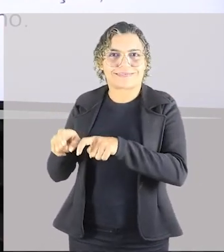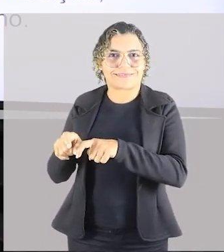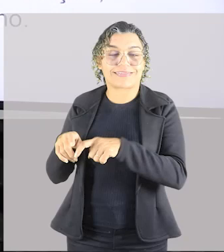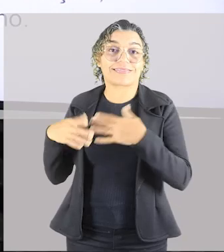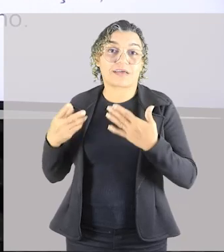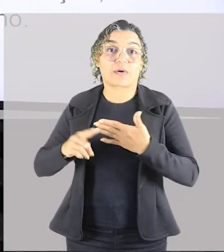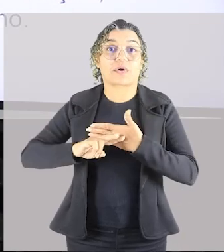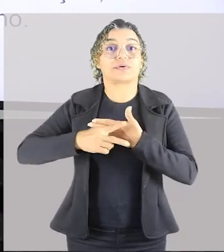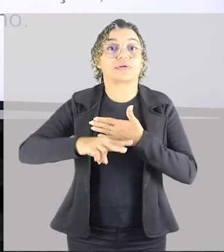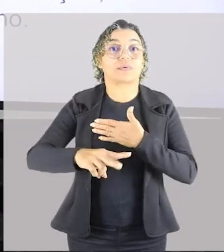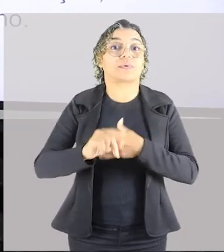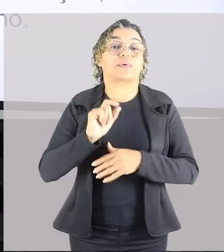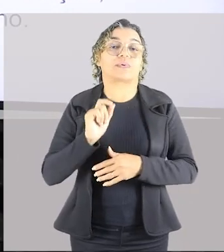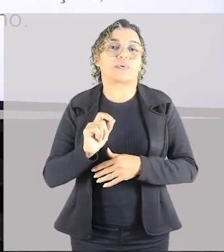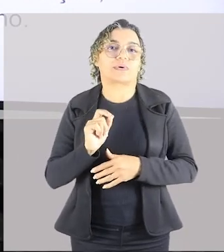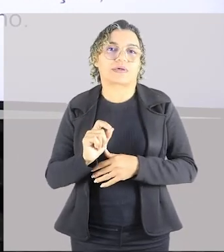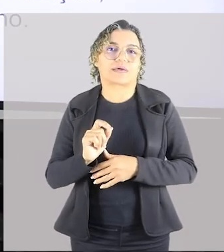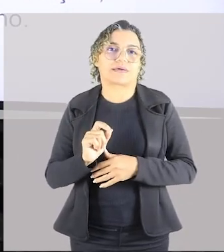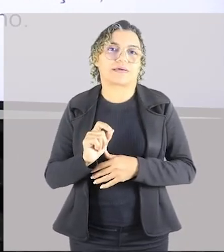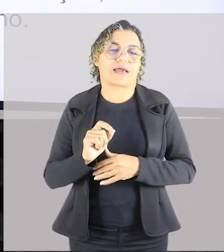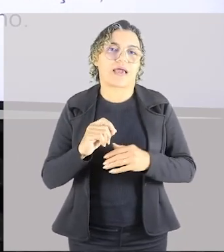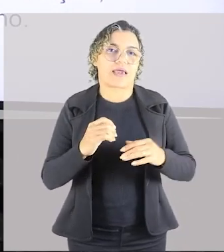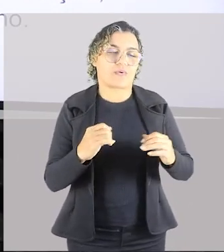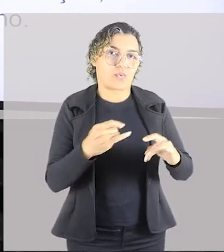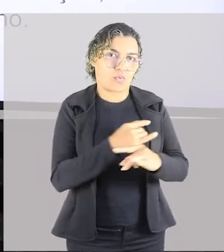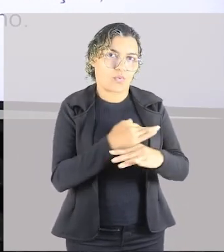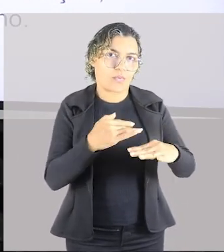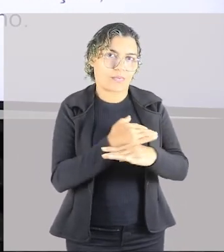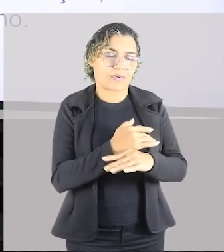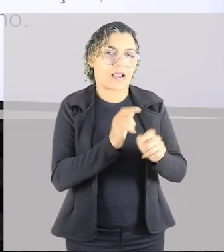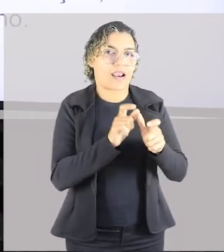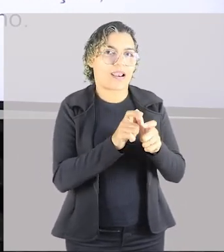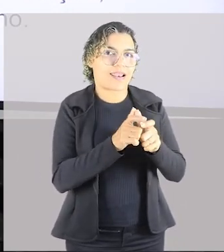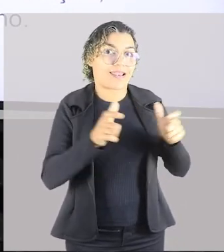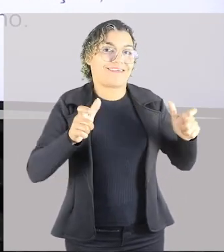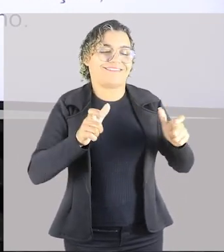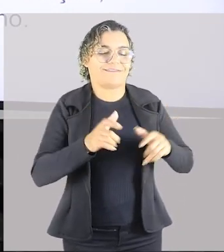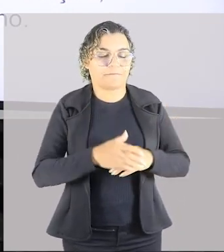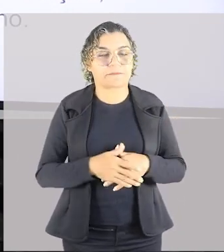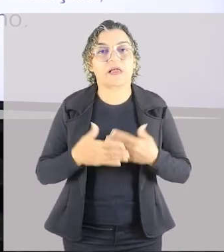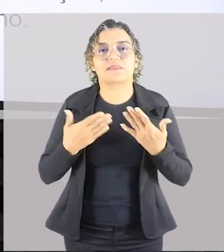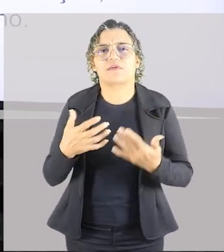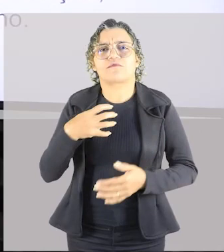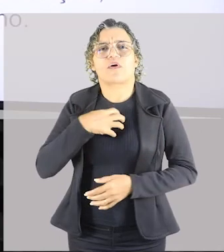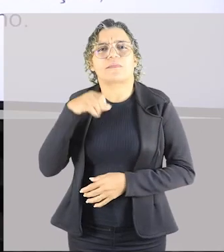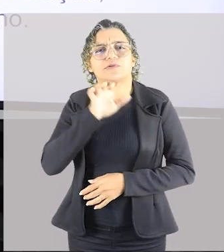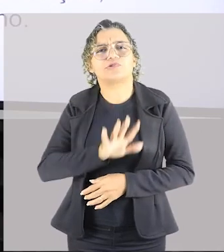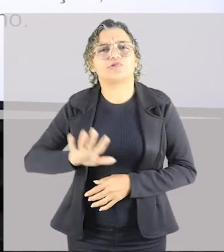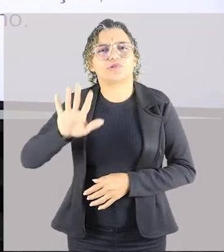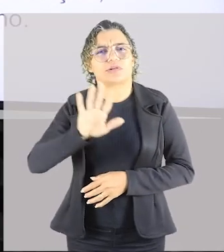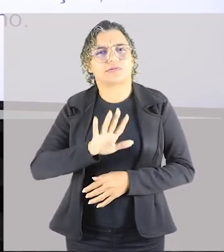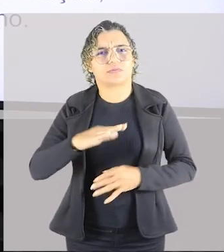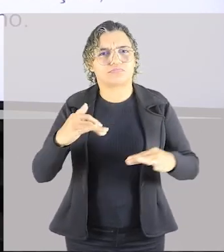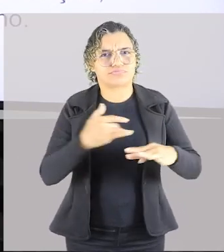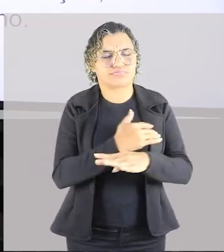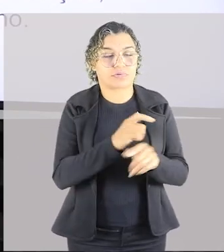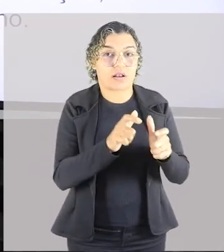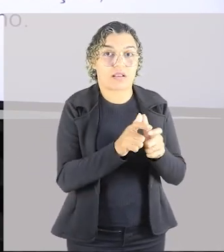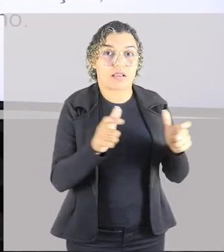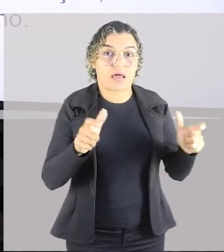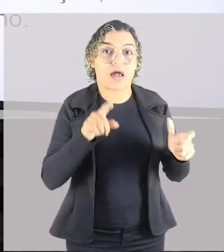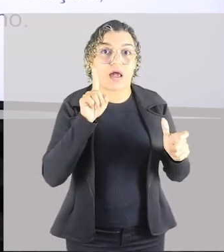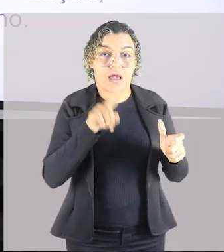consequentemente, a expansão do nosso processo urbano, tá? Então, de maneira geral, a expansão da urbanização